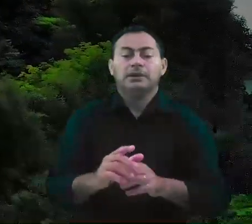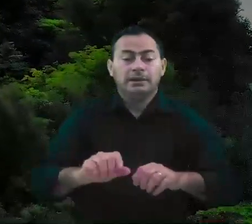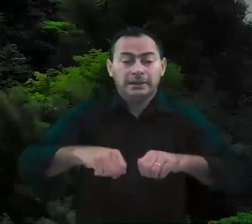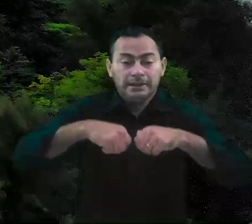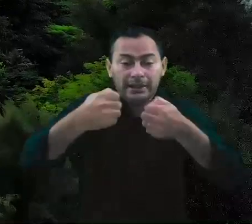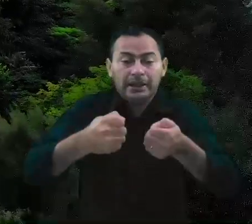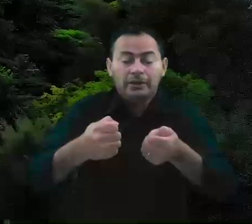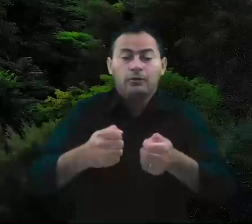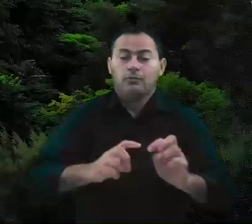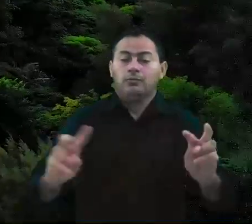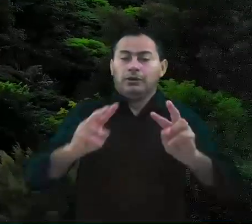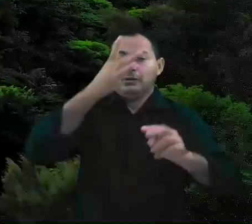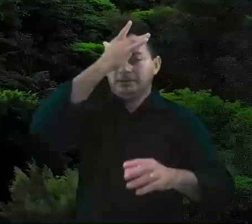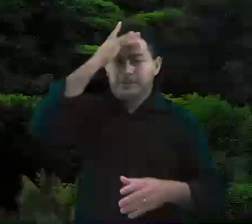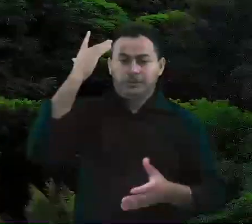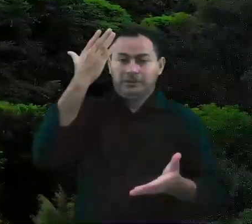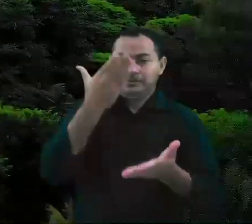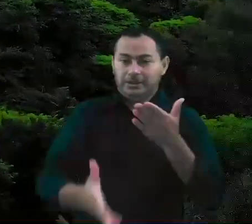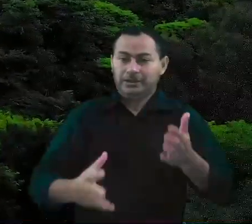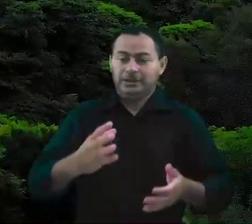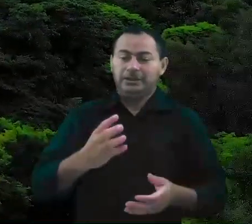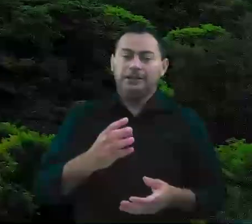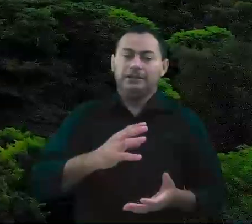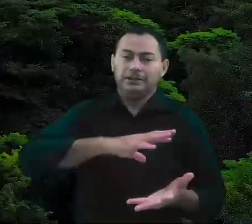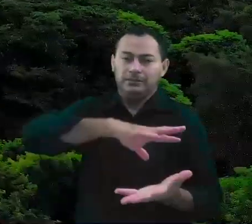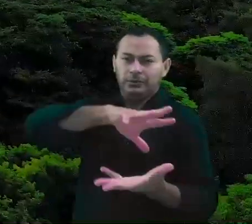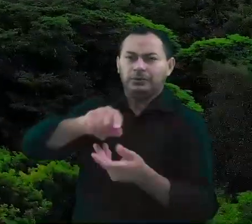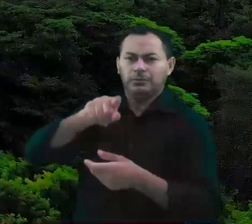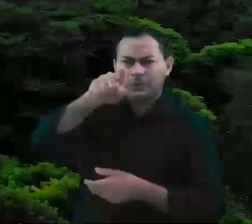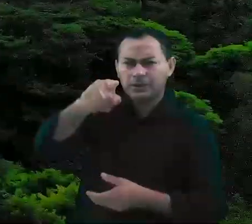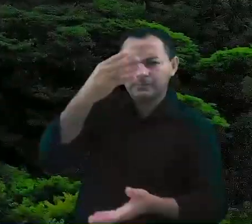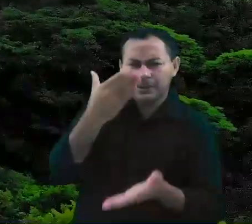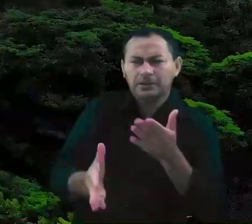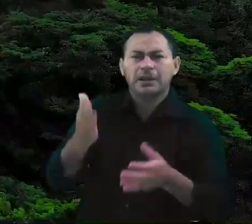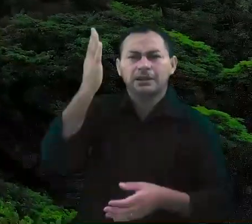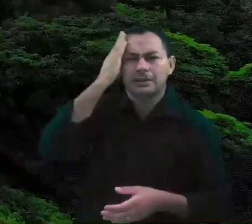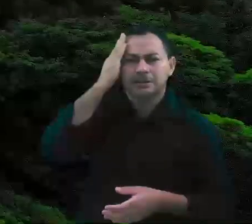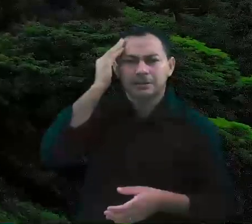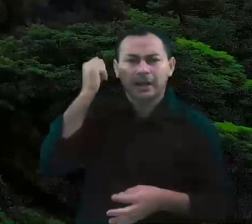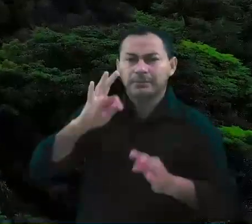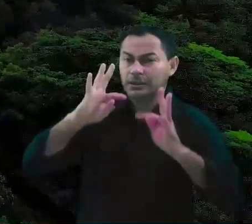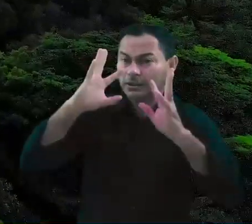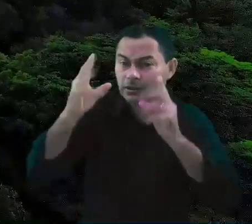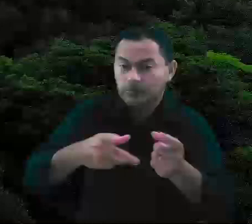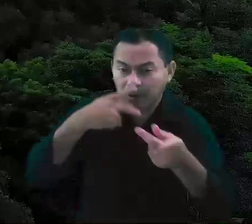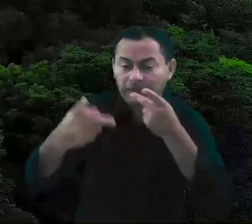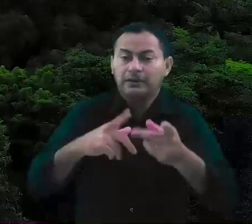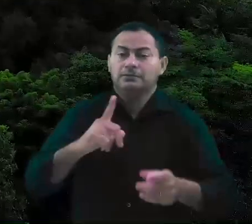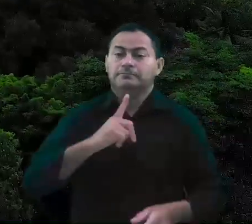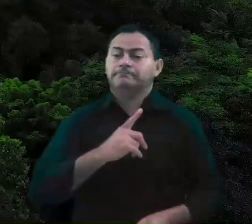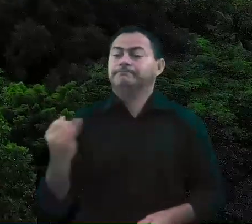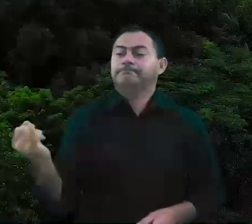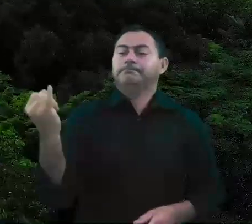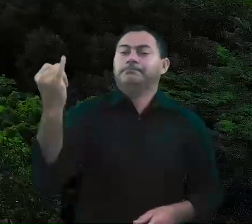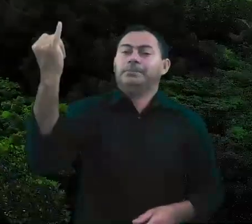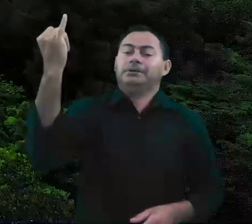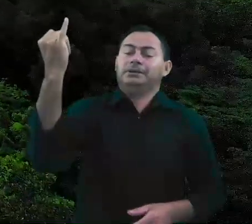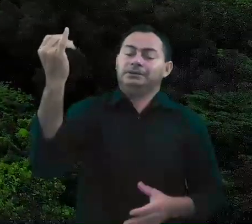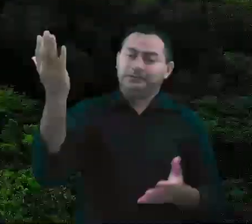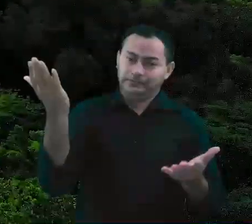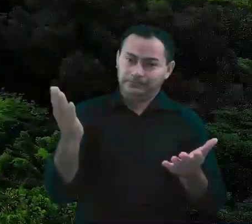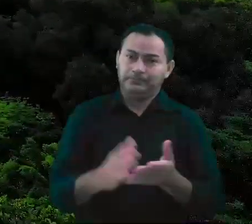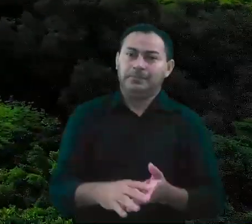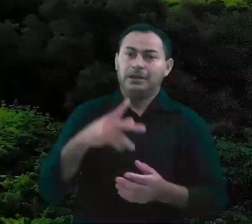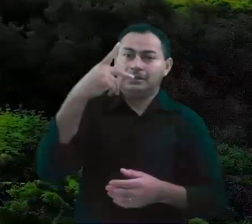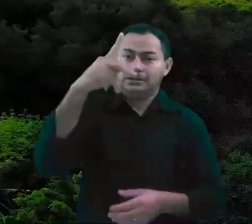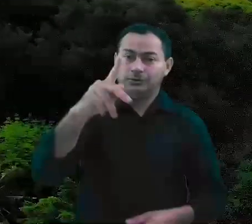determinou um alto valor para os perdidos desse mundo. Se você está perdido, saiba que tudo o que estamos falando tem um importante